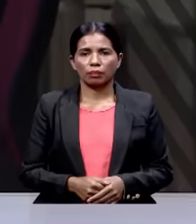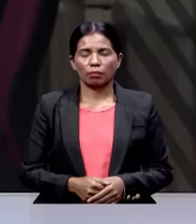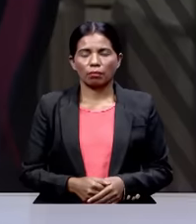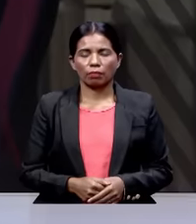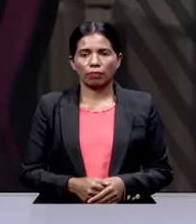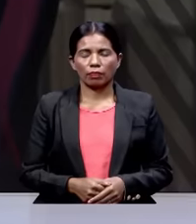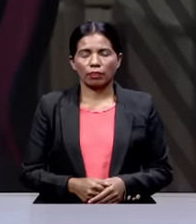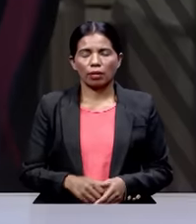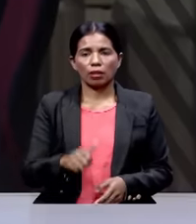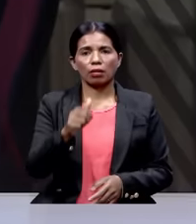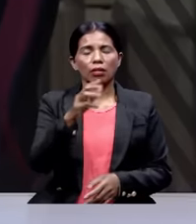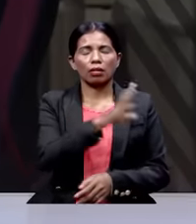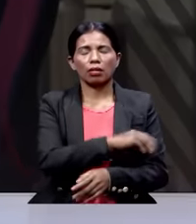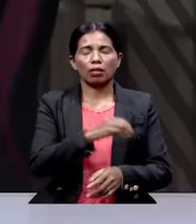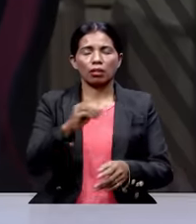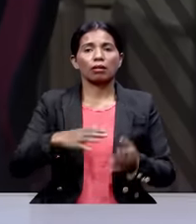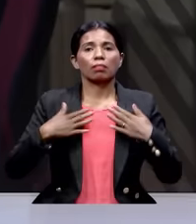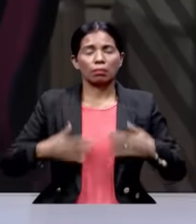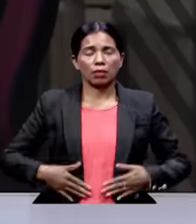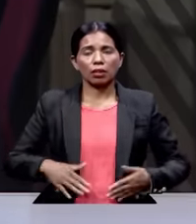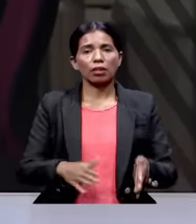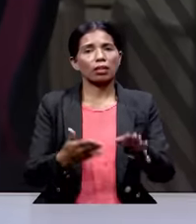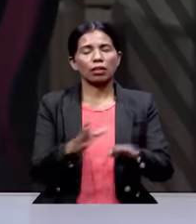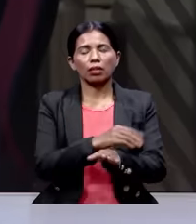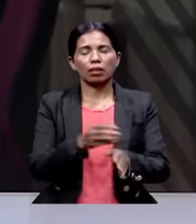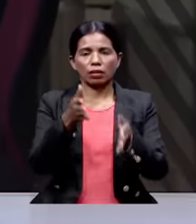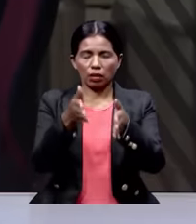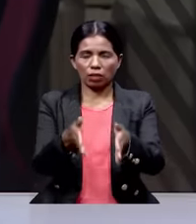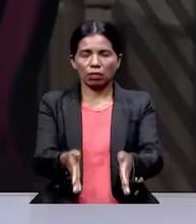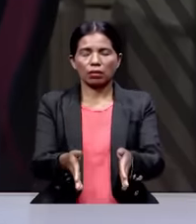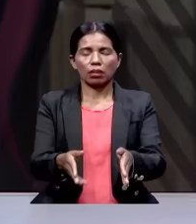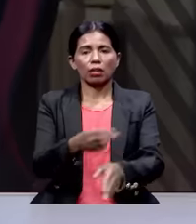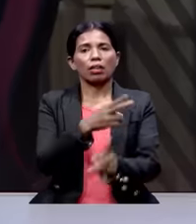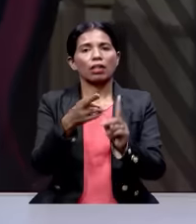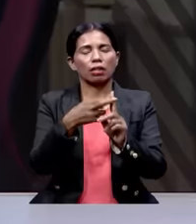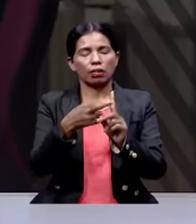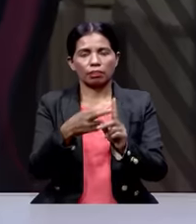Maktoba na mani de sabine viris se halo te cimitero publiku segunda ne.